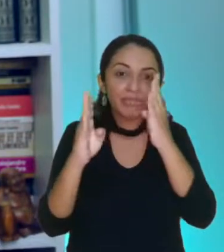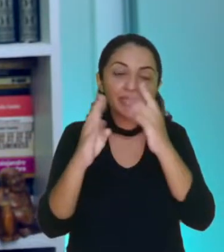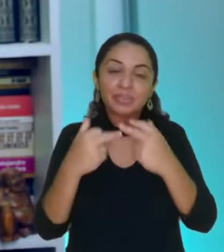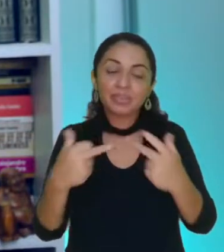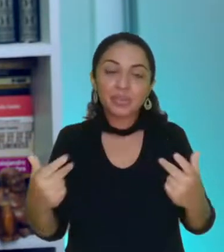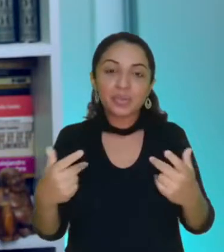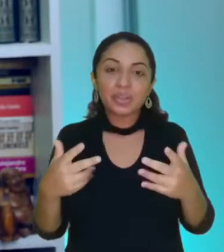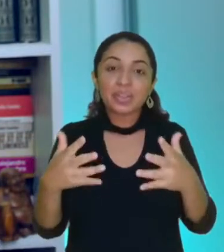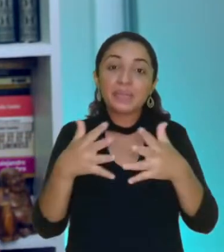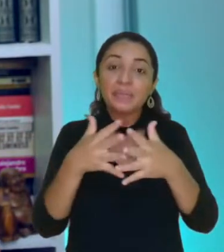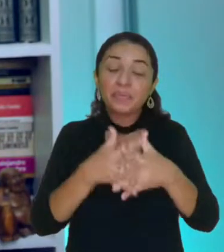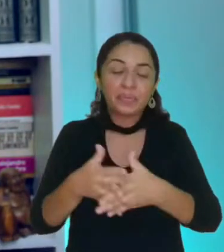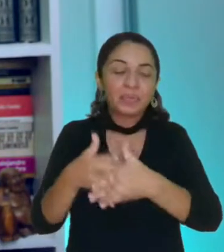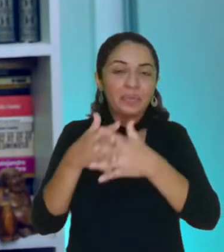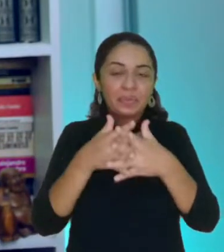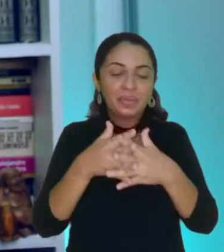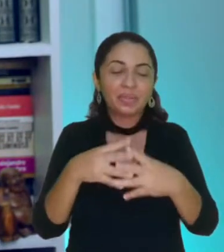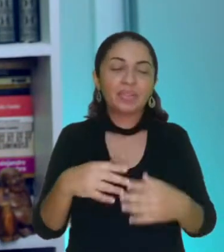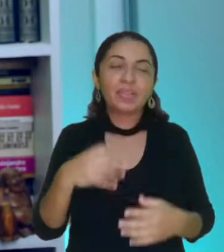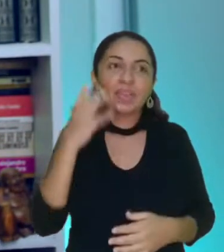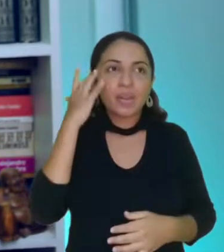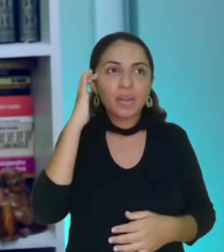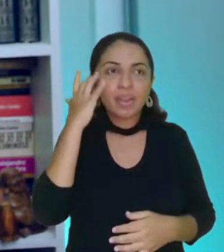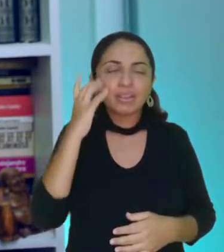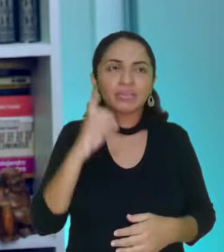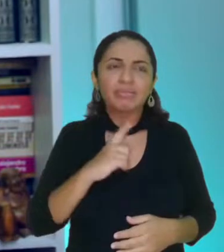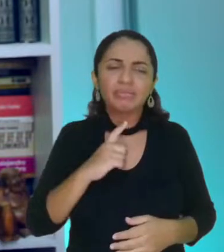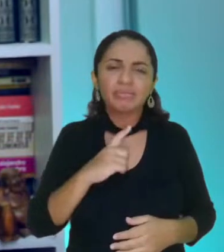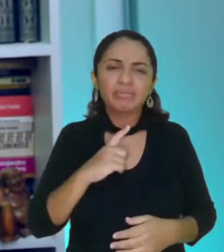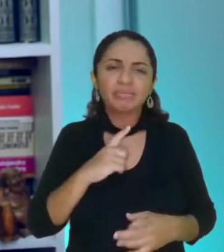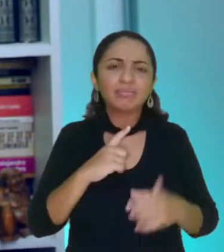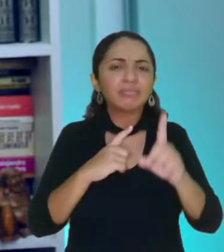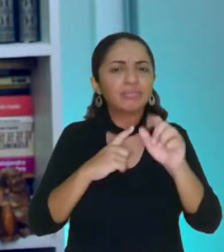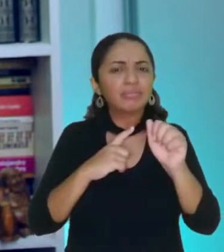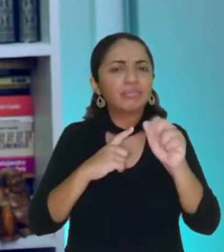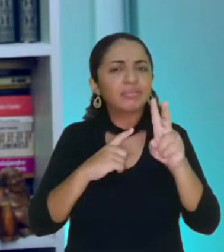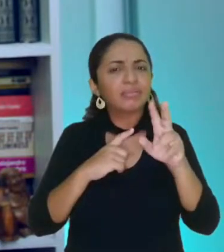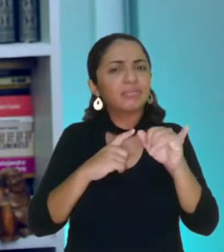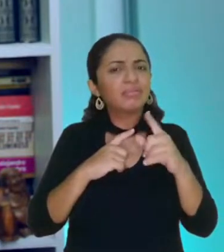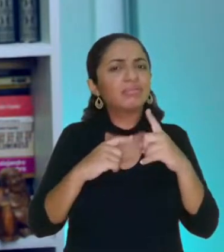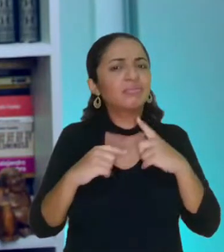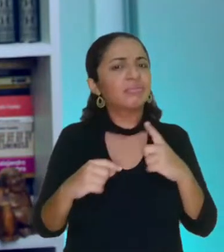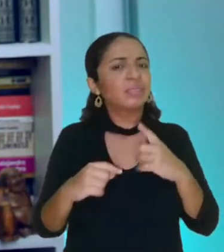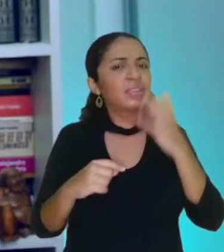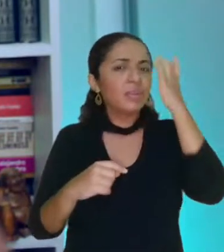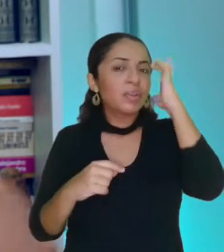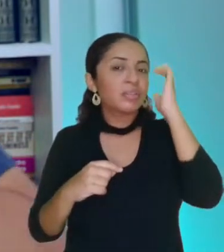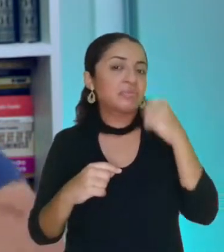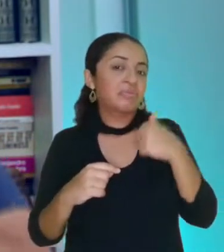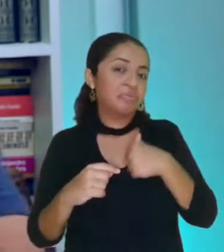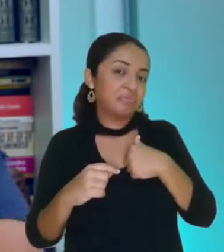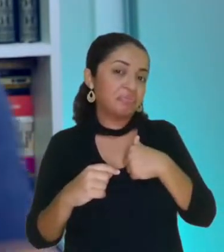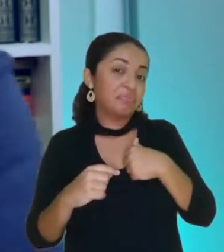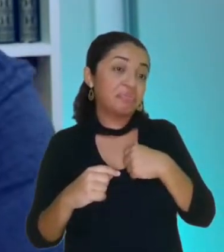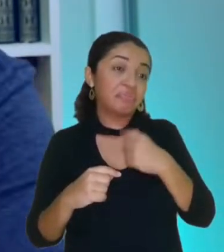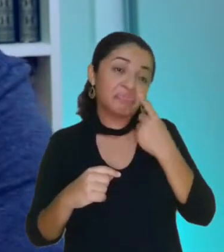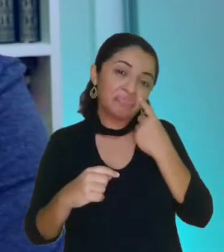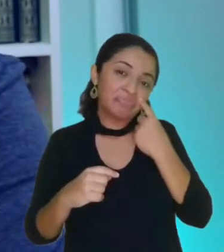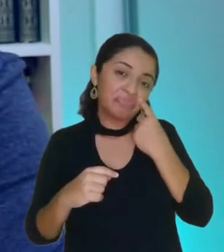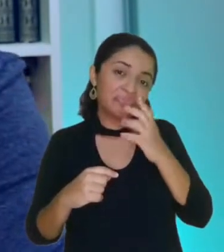paralelas e almas em conflito no romance imortal. Eu acho que a gente tem, o Davi tem esse livro aqui, talvez esse aqui fique comigo, vamos